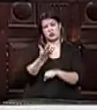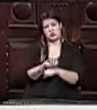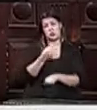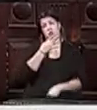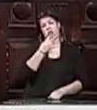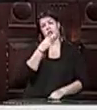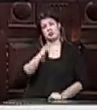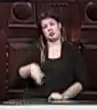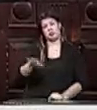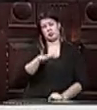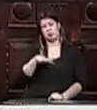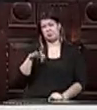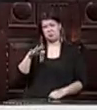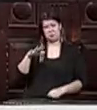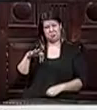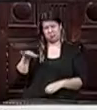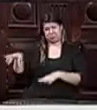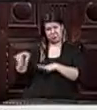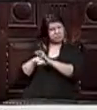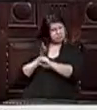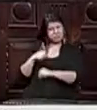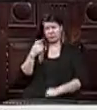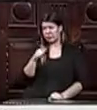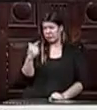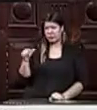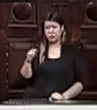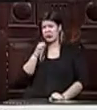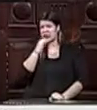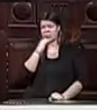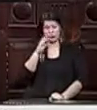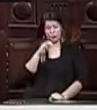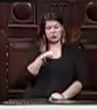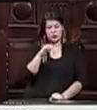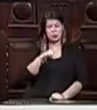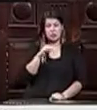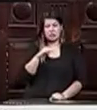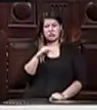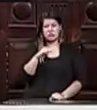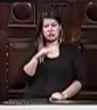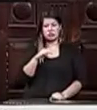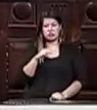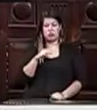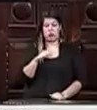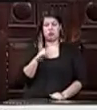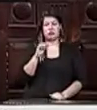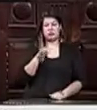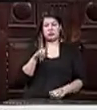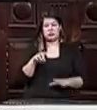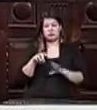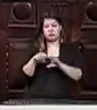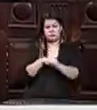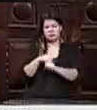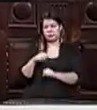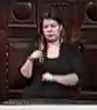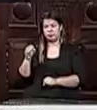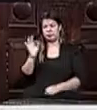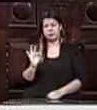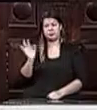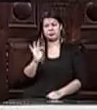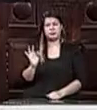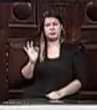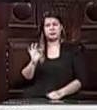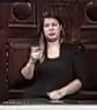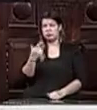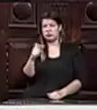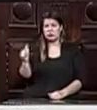conhecimento para as quais eles não foram concursados. Um professor de matemática é instado a se habilitar para lecionar física, um professor de